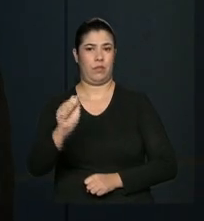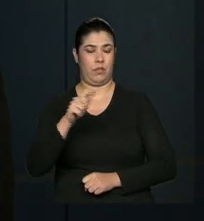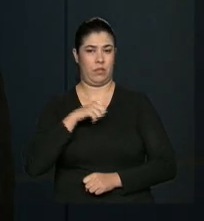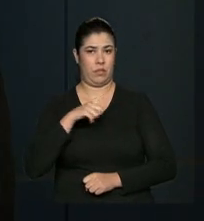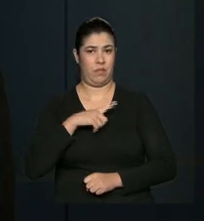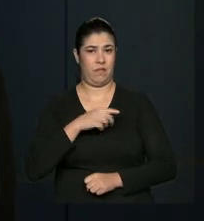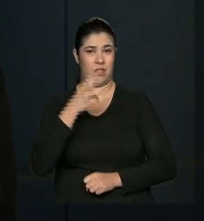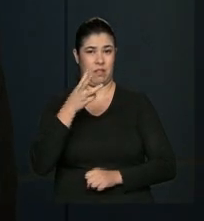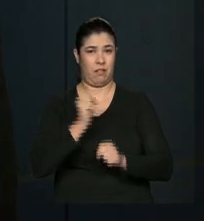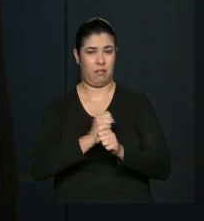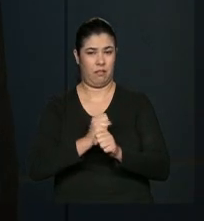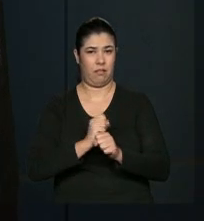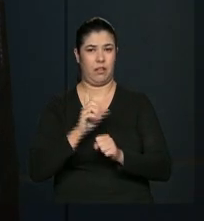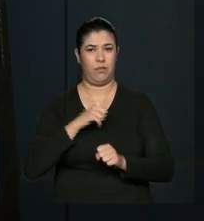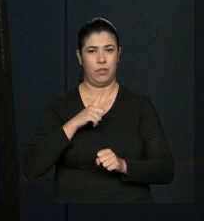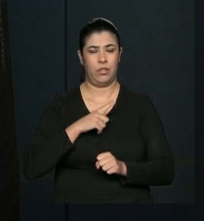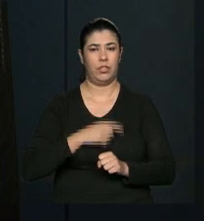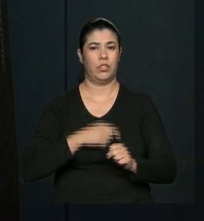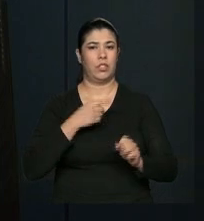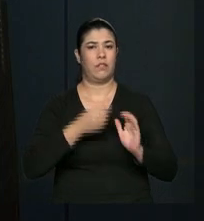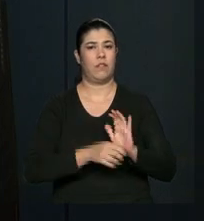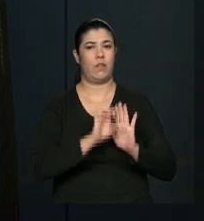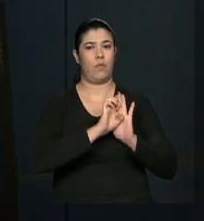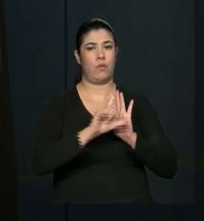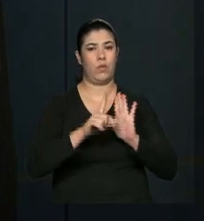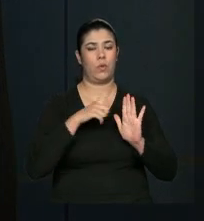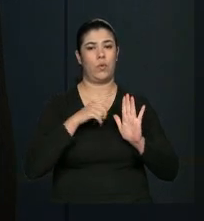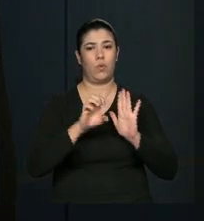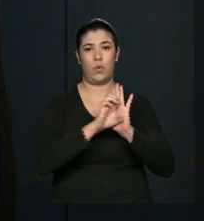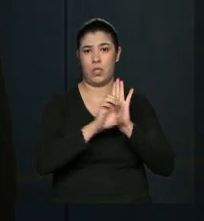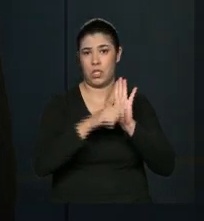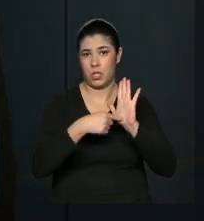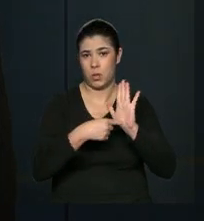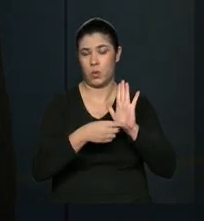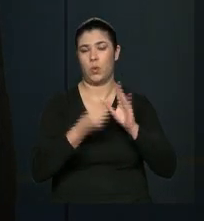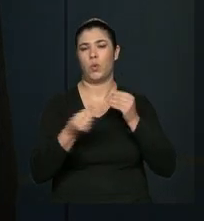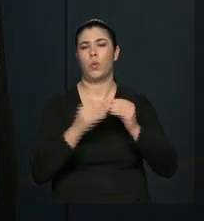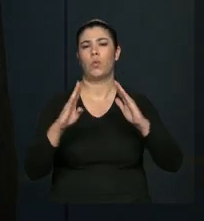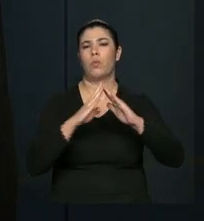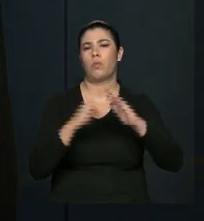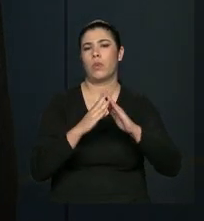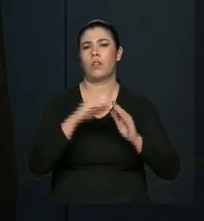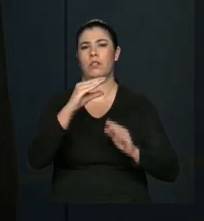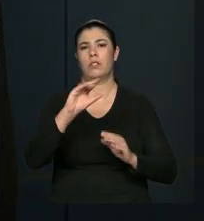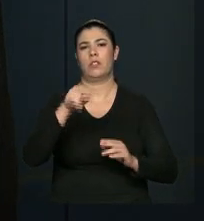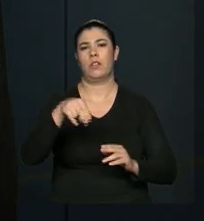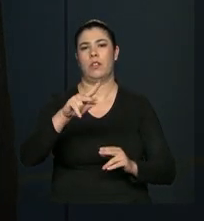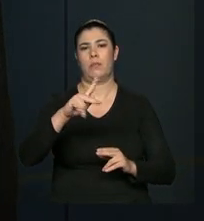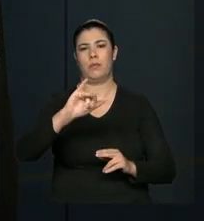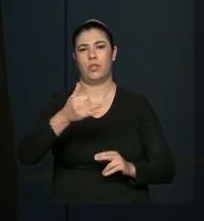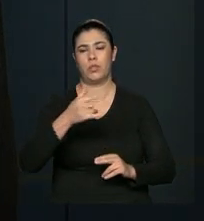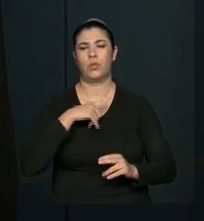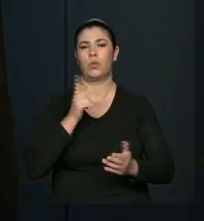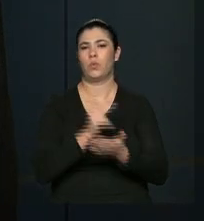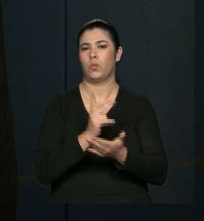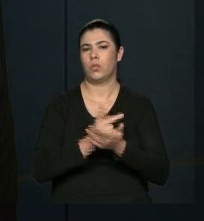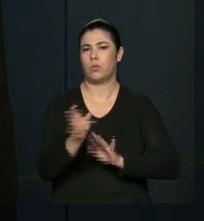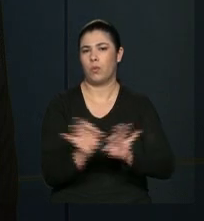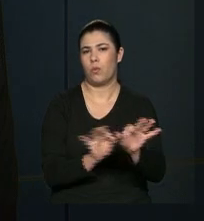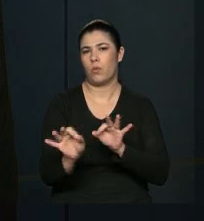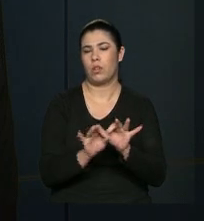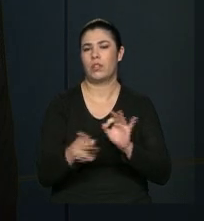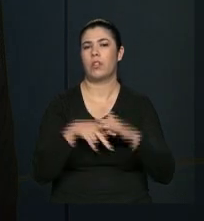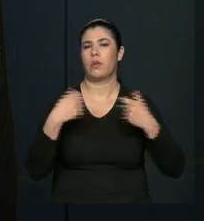de existência, que prevejam em seu estatuto atuação na área habitacional, que estejam com CNPJ regular e que tenham organizado